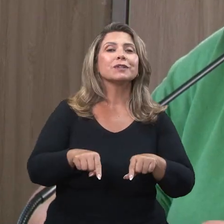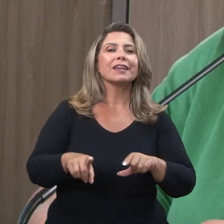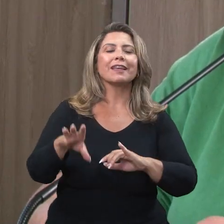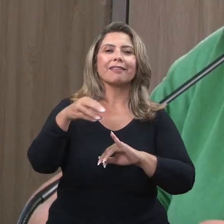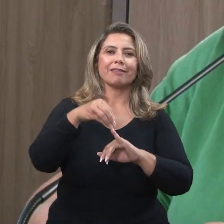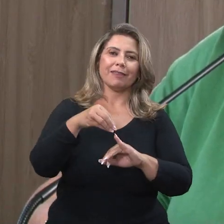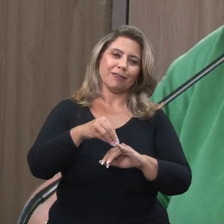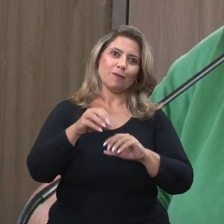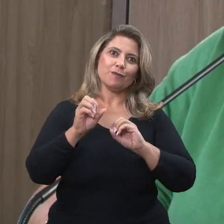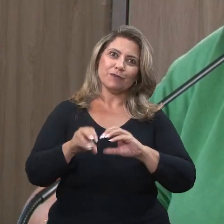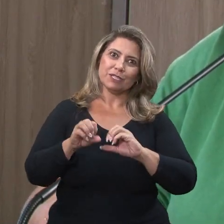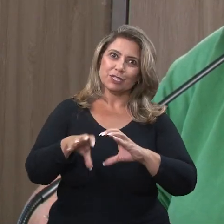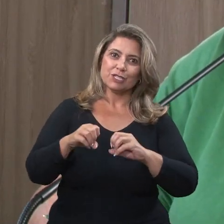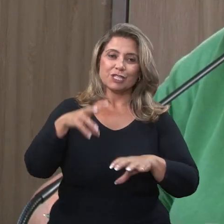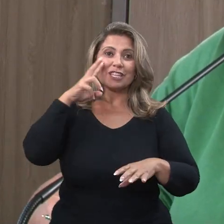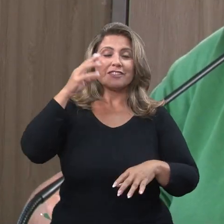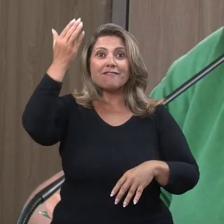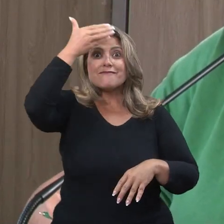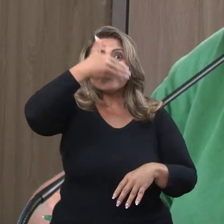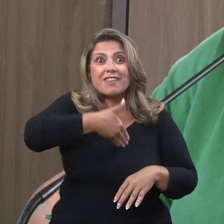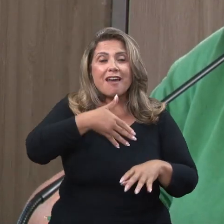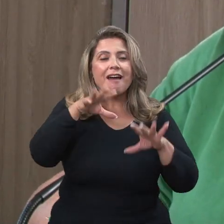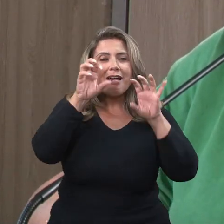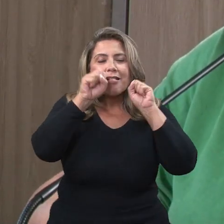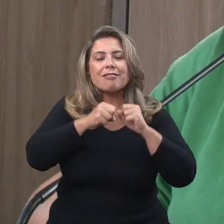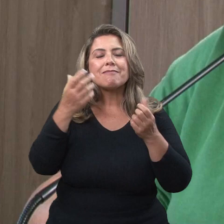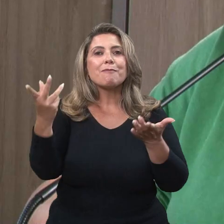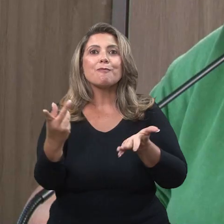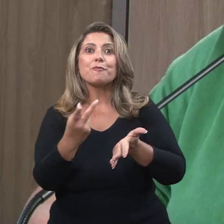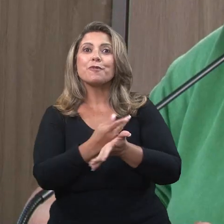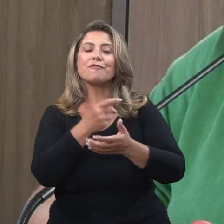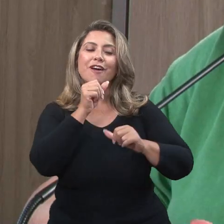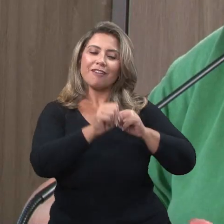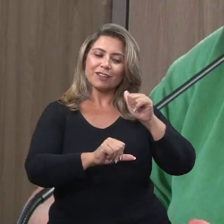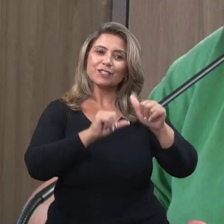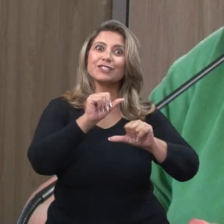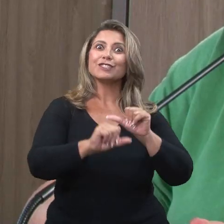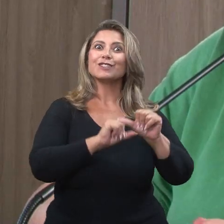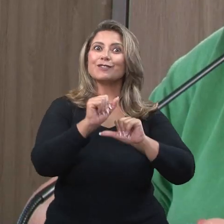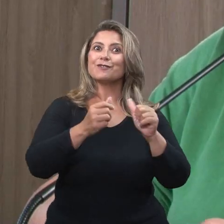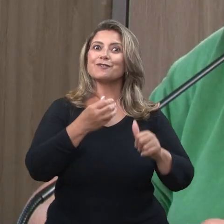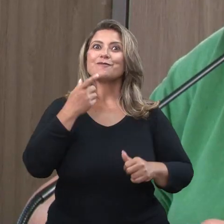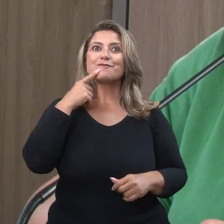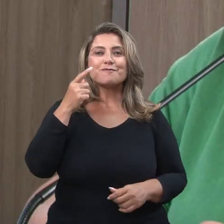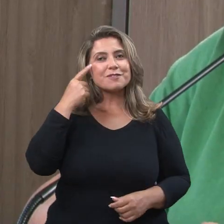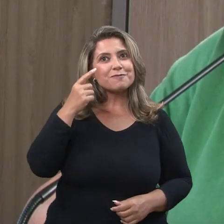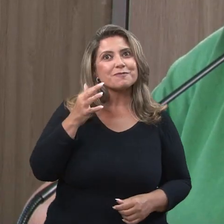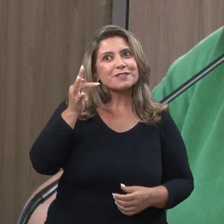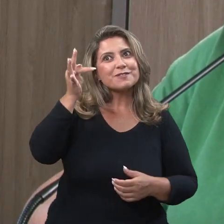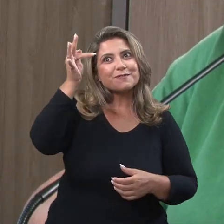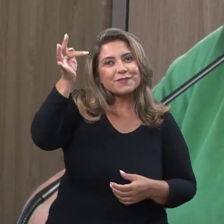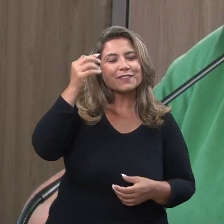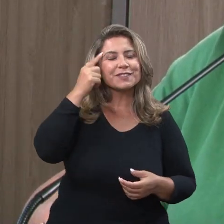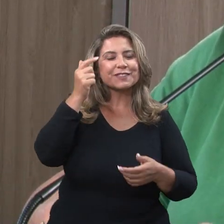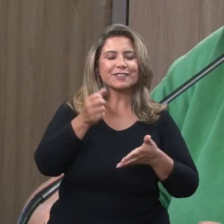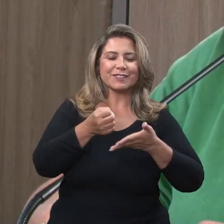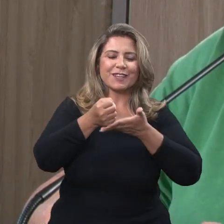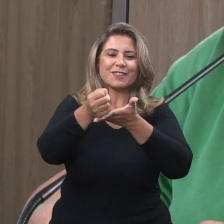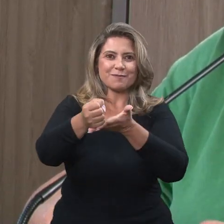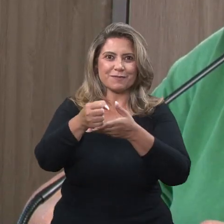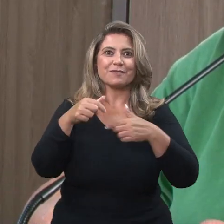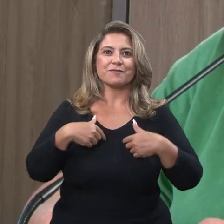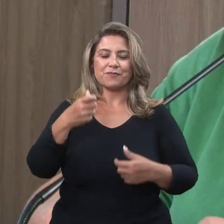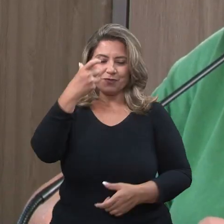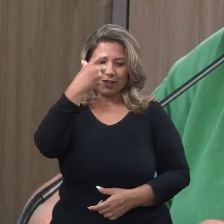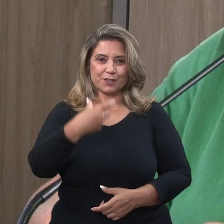se concretizando as políticas, a gente vê as coisas acontecendo e a gente transformando o futuro. Eu estou aqui para assessorar vocês. Eu